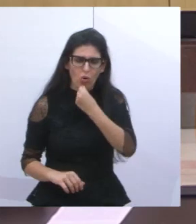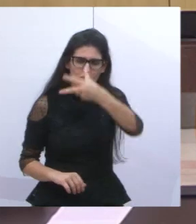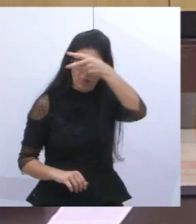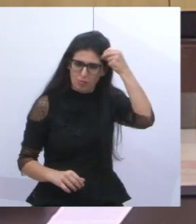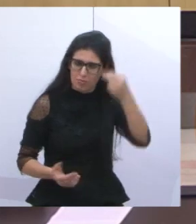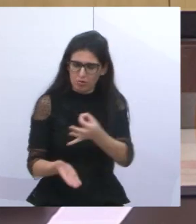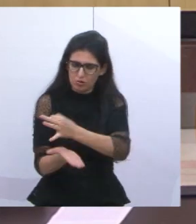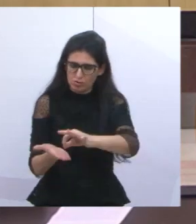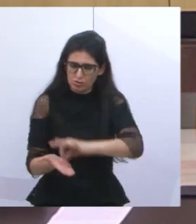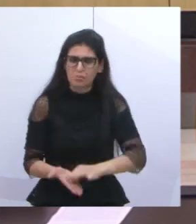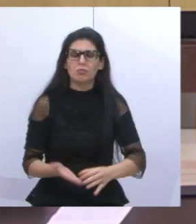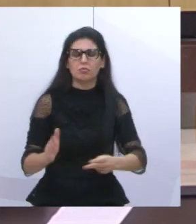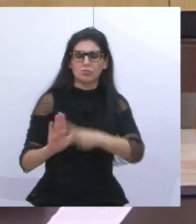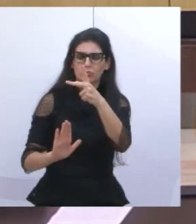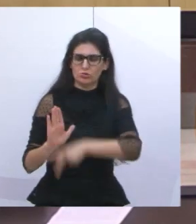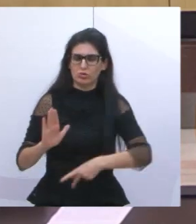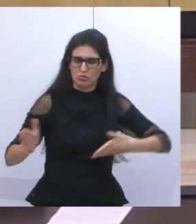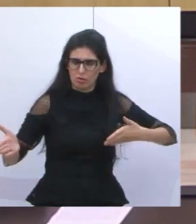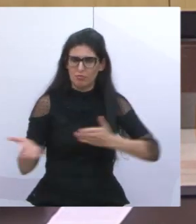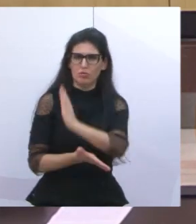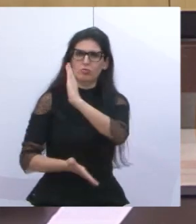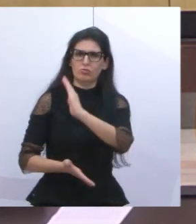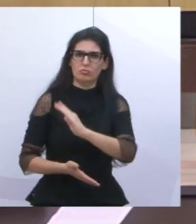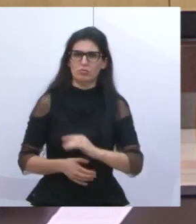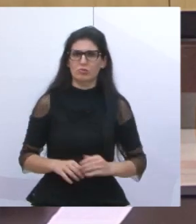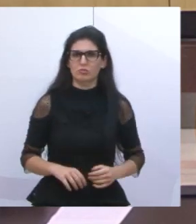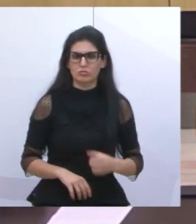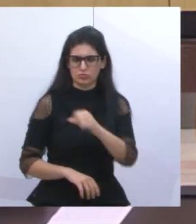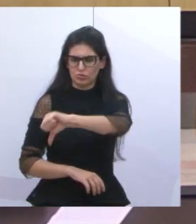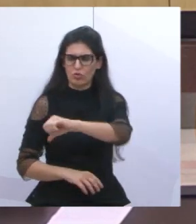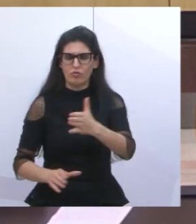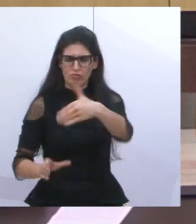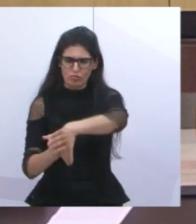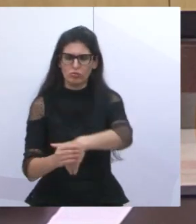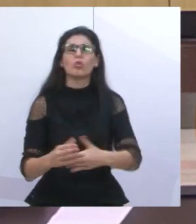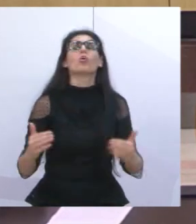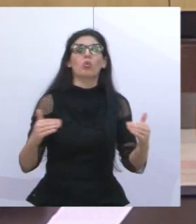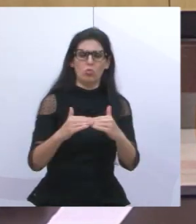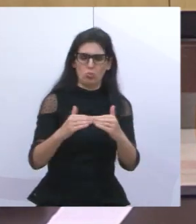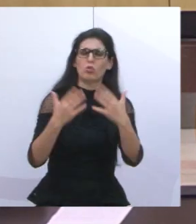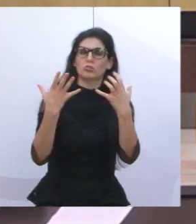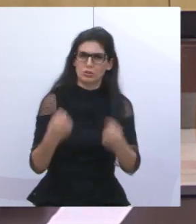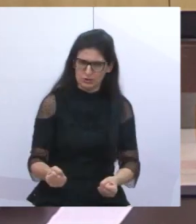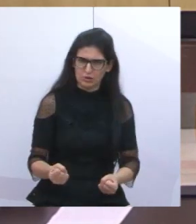Projeto aprovado. 9 votos favoráveis. Próximo projeto.